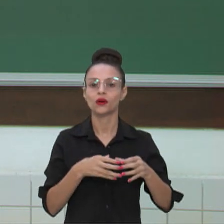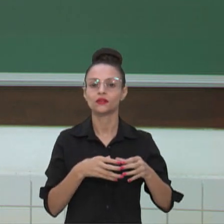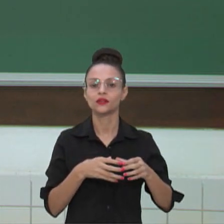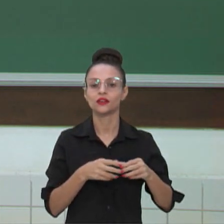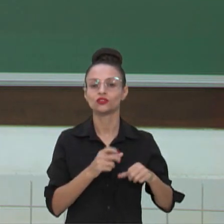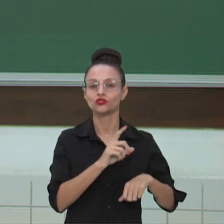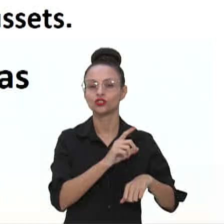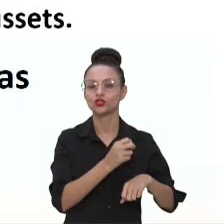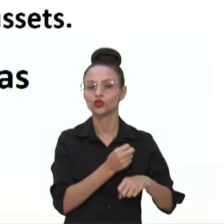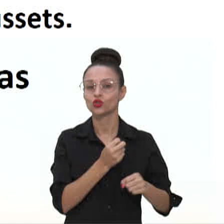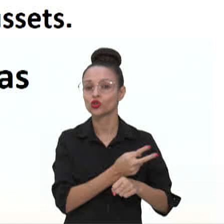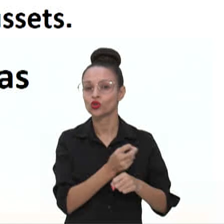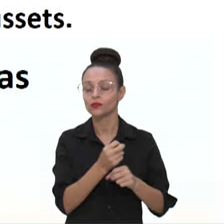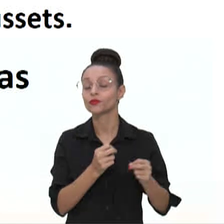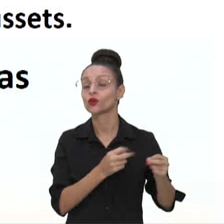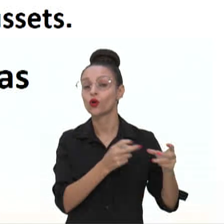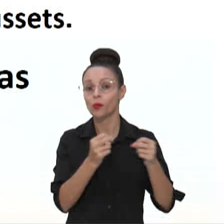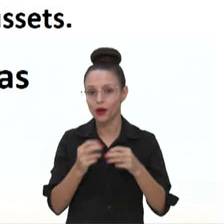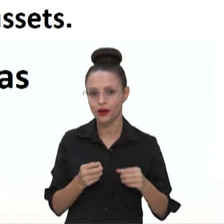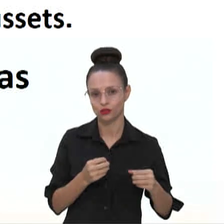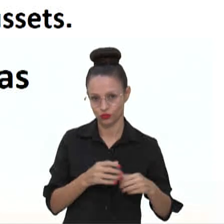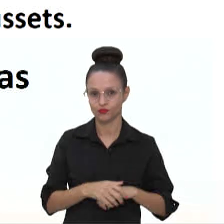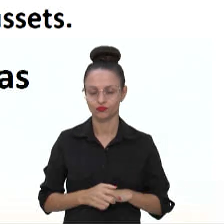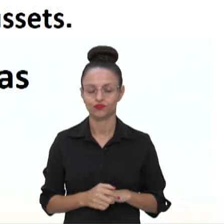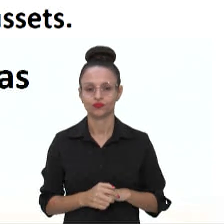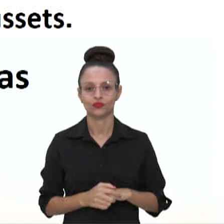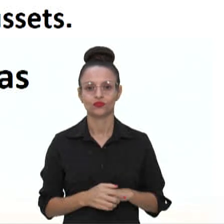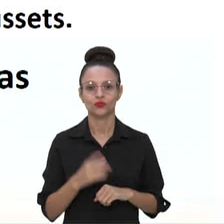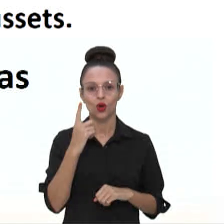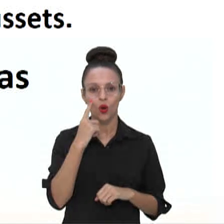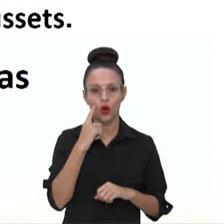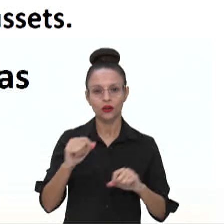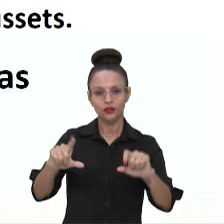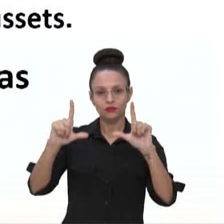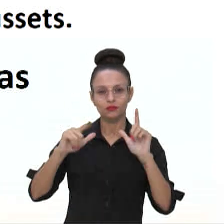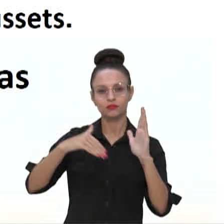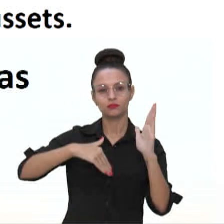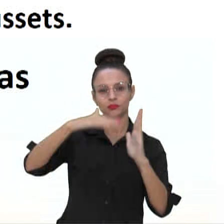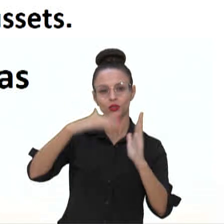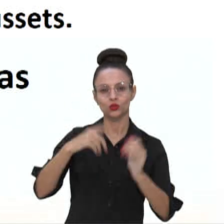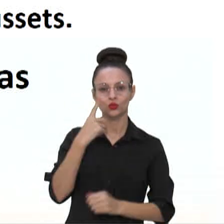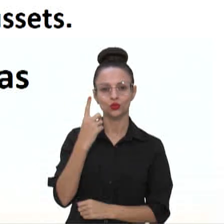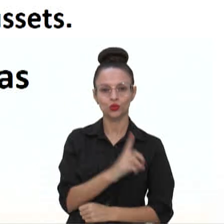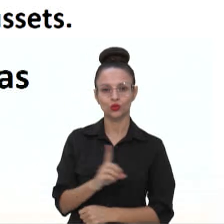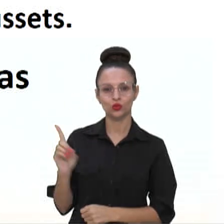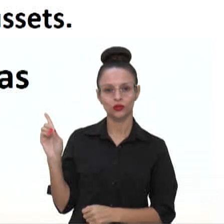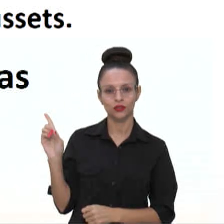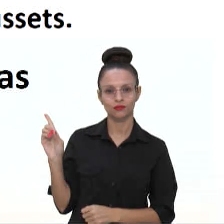colonos. Aqui você tem uma pintura do Bernard Gribble sobre a